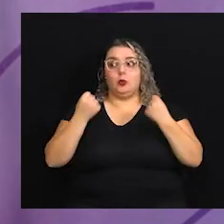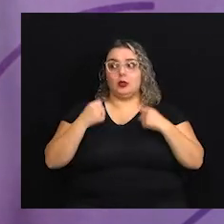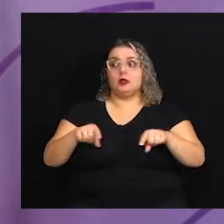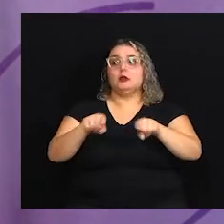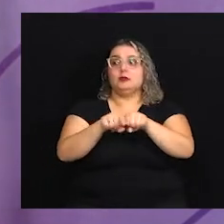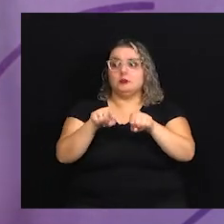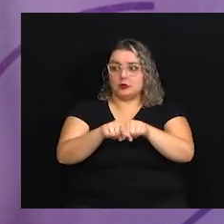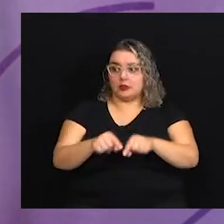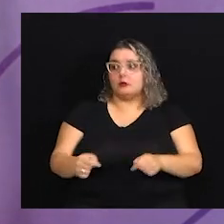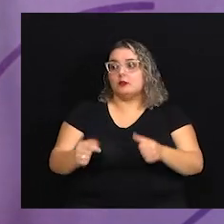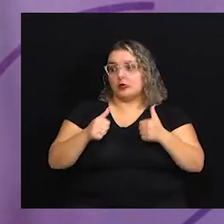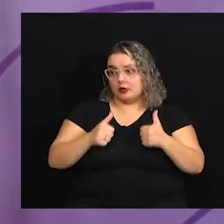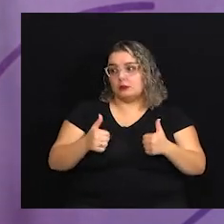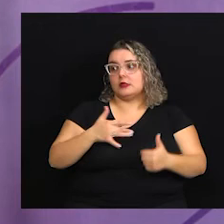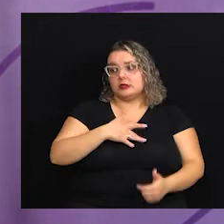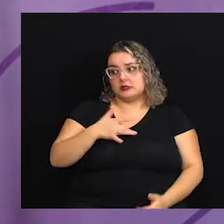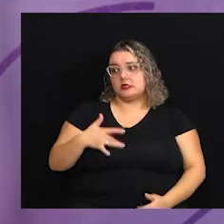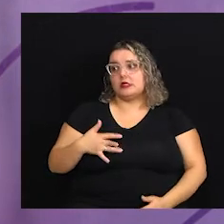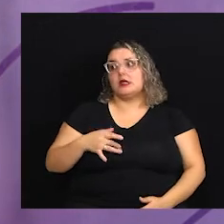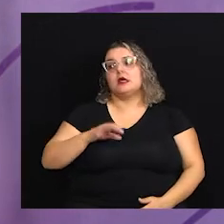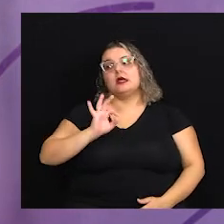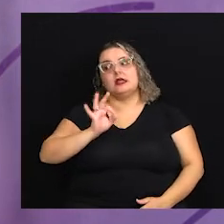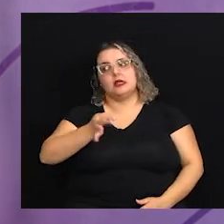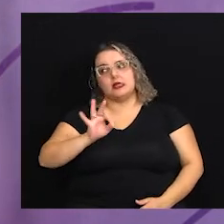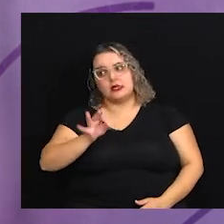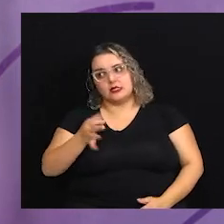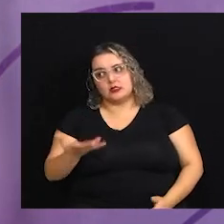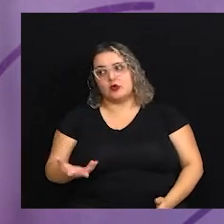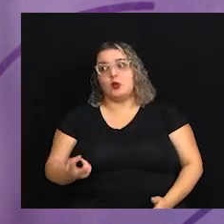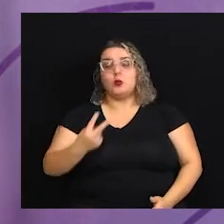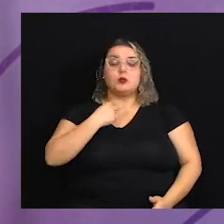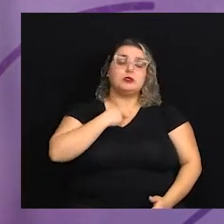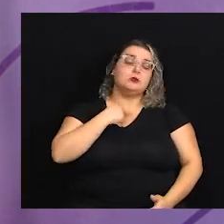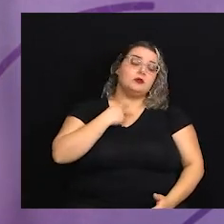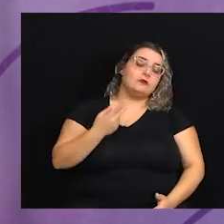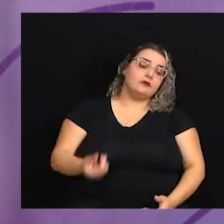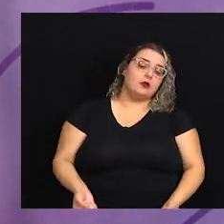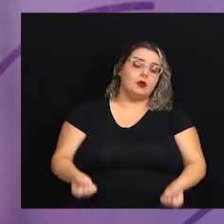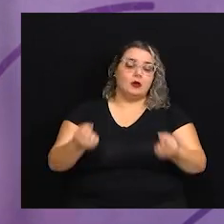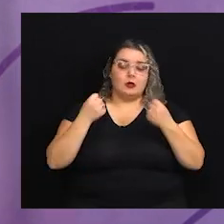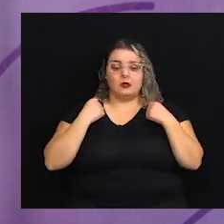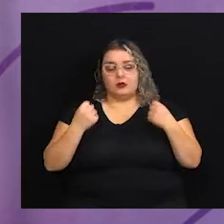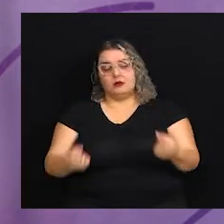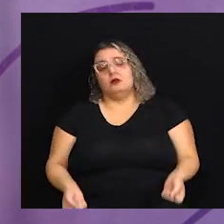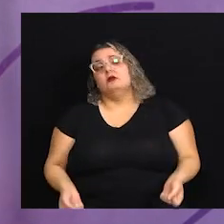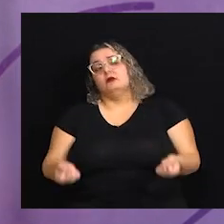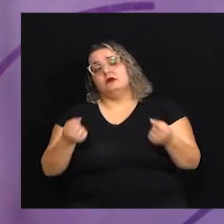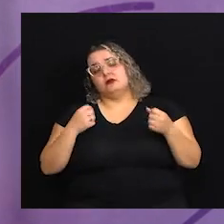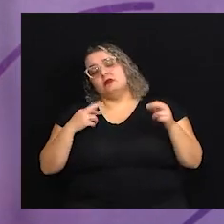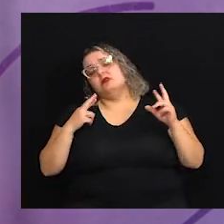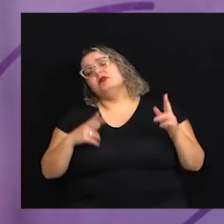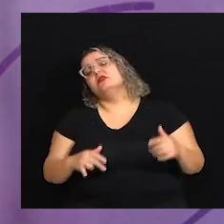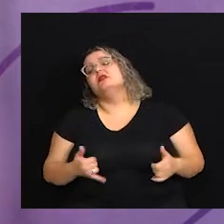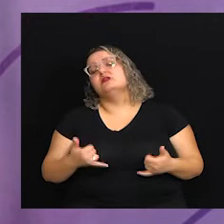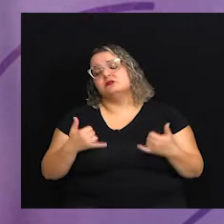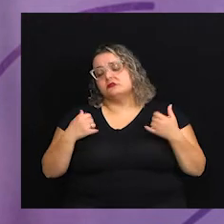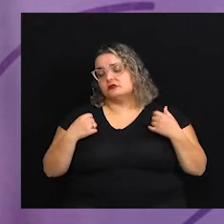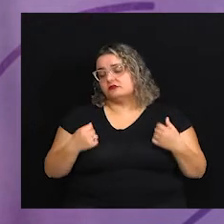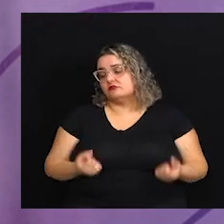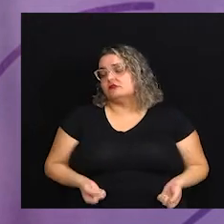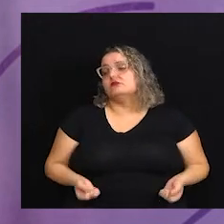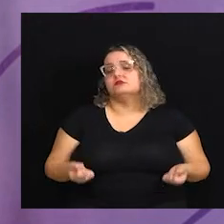que também é muito benéfica, né, para a saúde. Claro, que não pode falar, vai para a academia cansada, com sono,